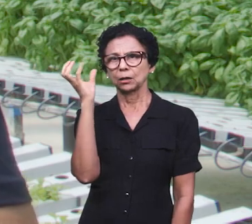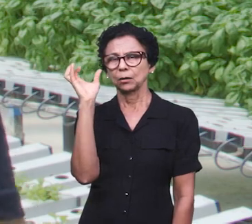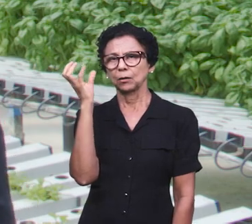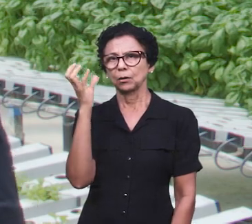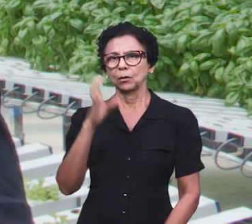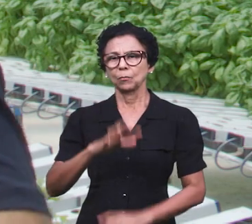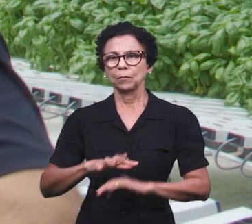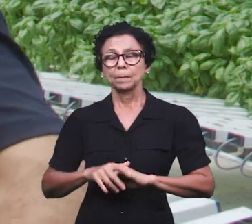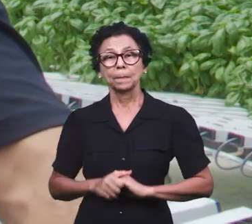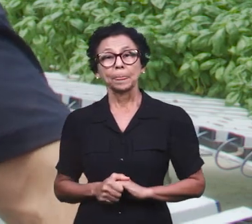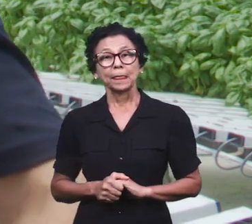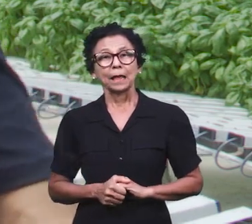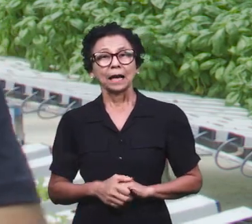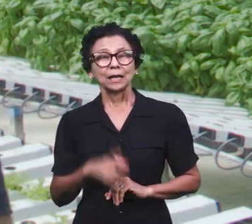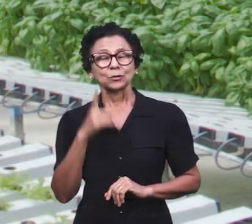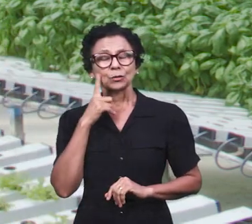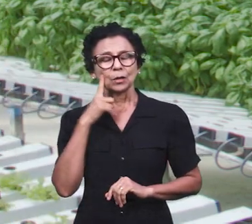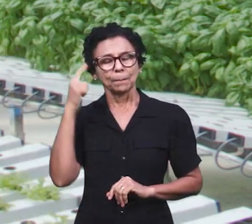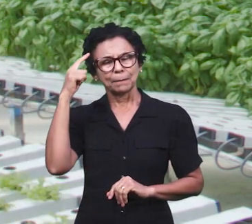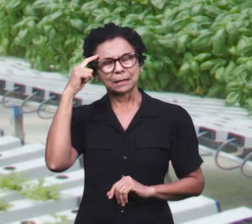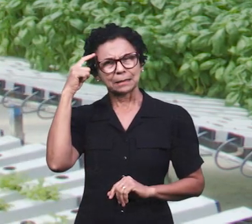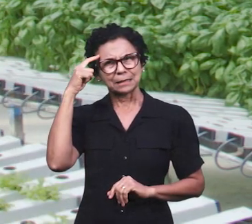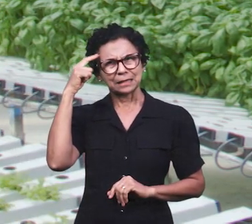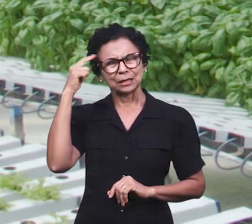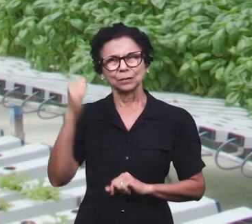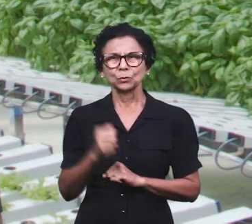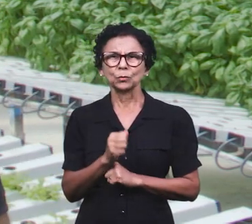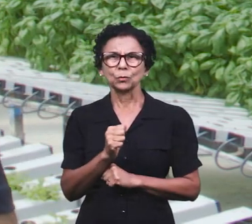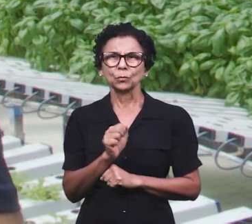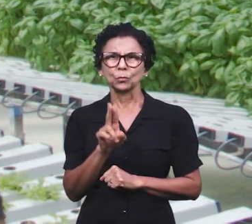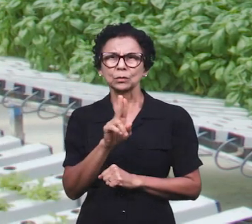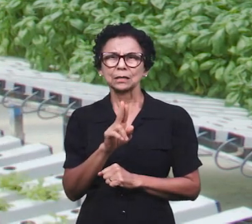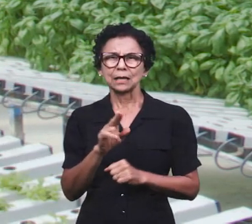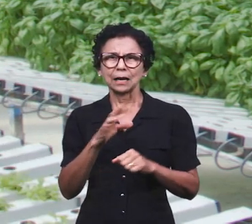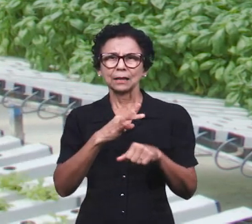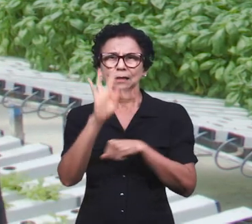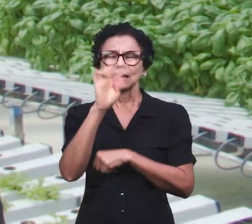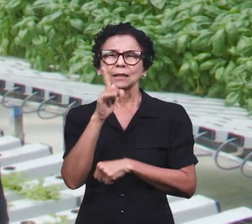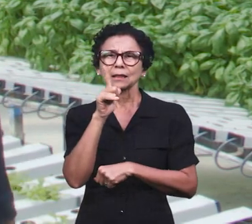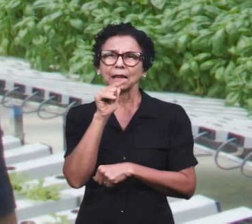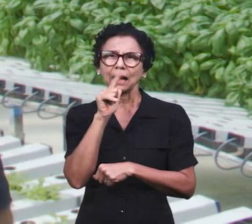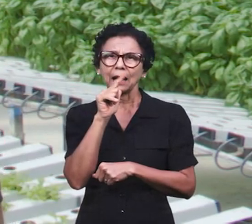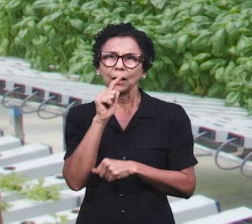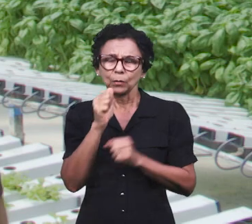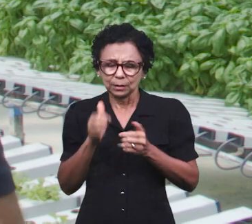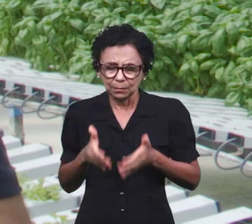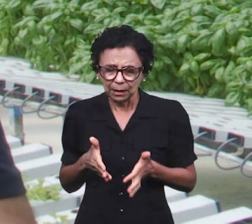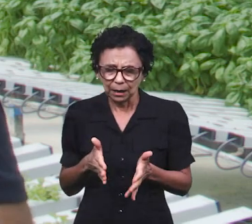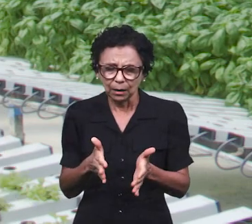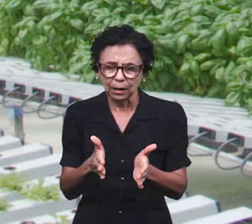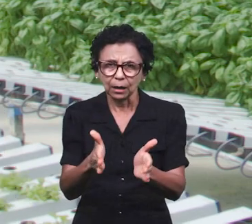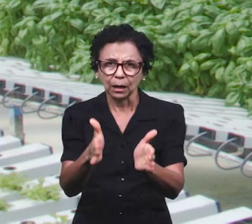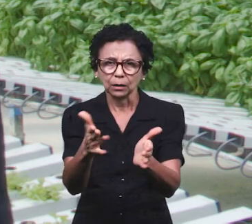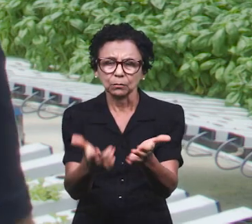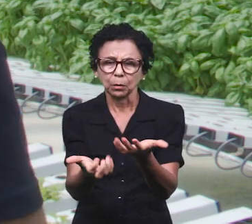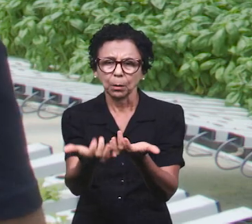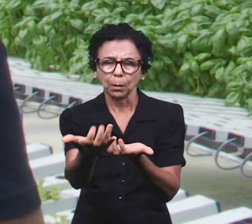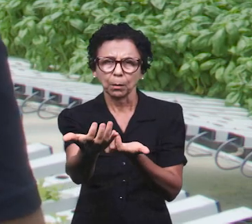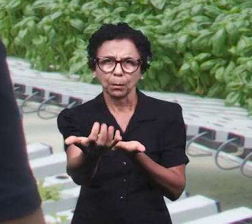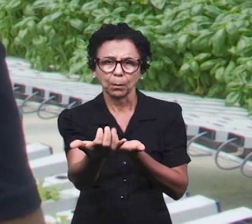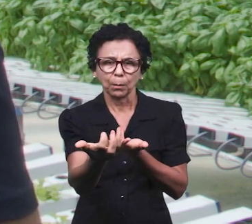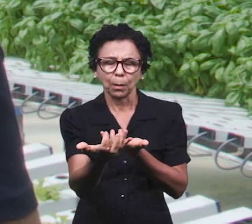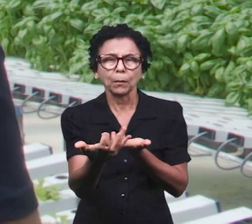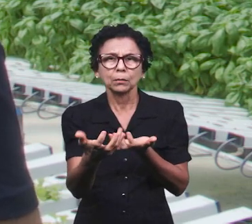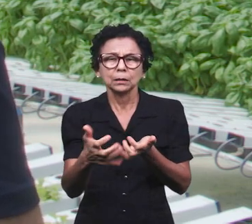aquaponia, mas que requer muito mais espaço, né, um trabalho um pouco mais difícil de ser feito, e aí decidimos